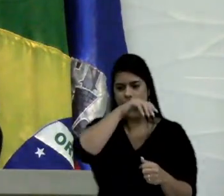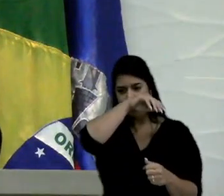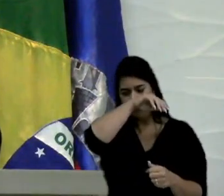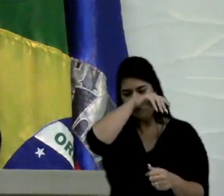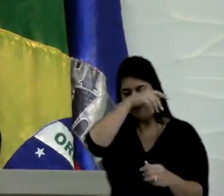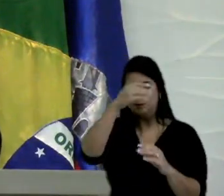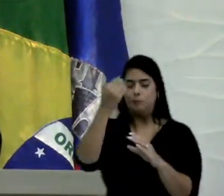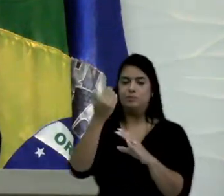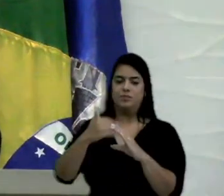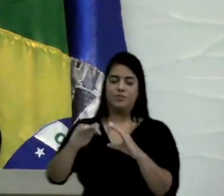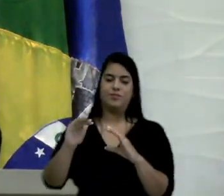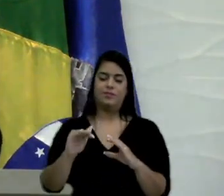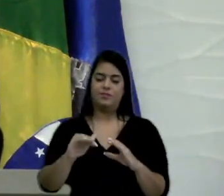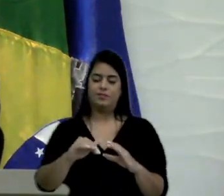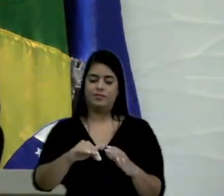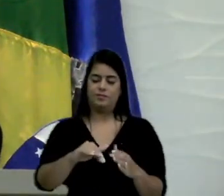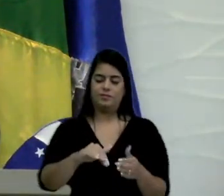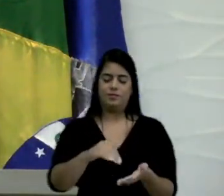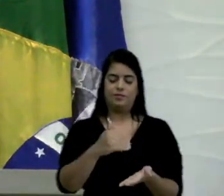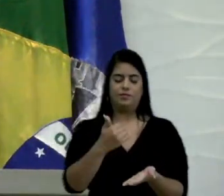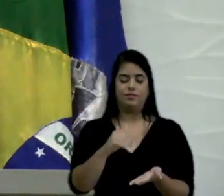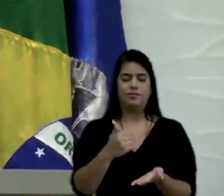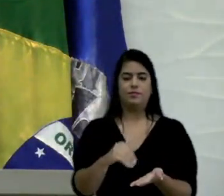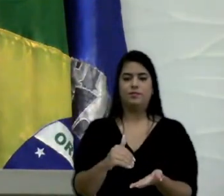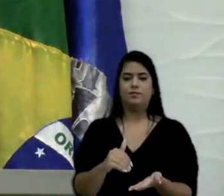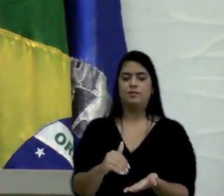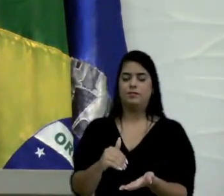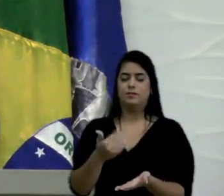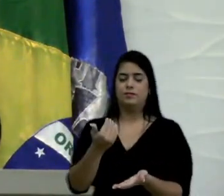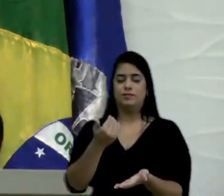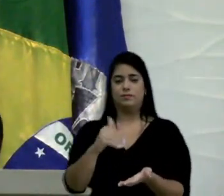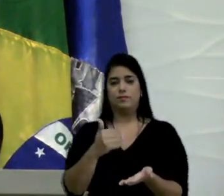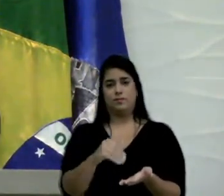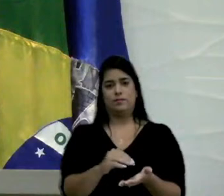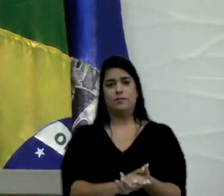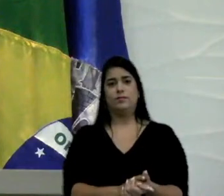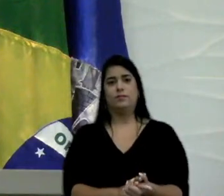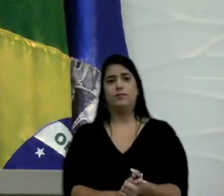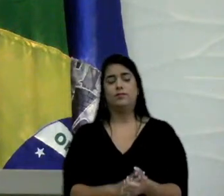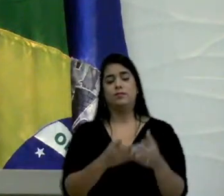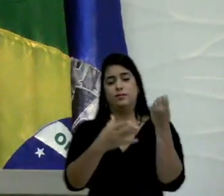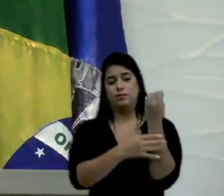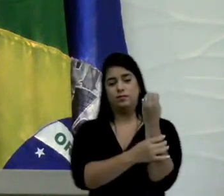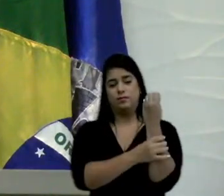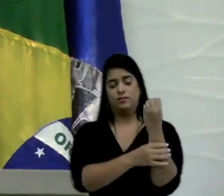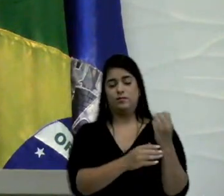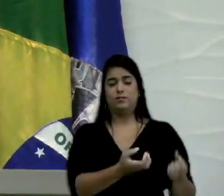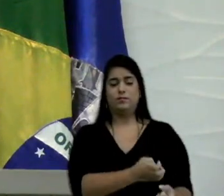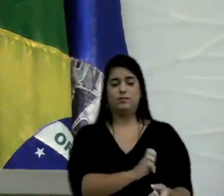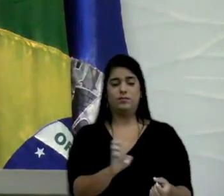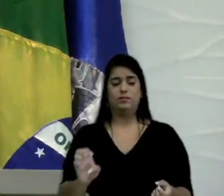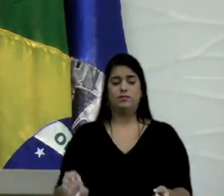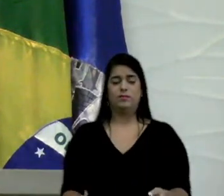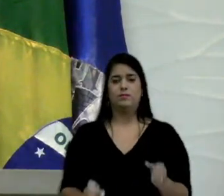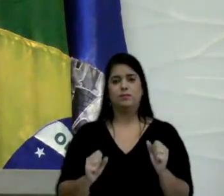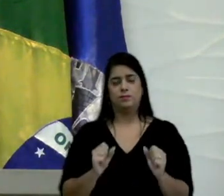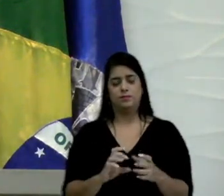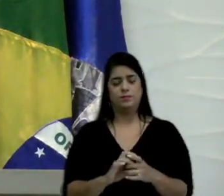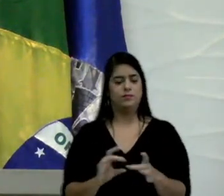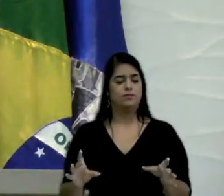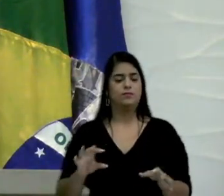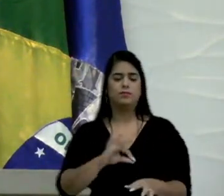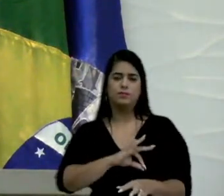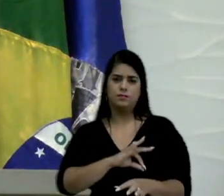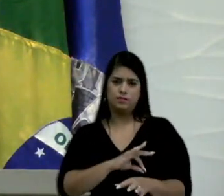encaminhado a secretaria pública do a secretaria de segurança do estado que também possa a mandar mais policial